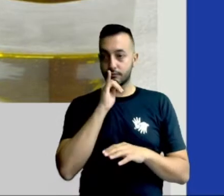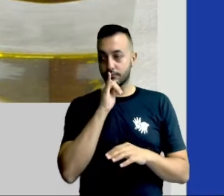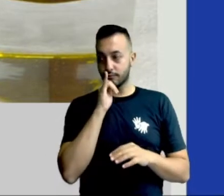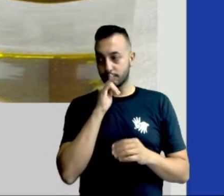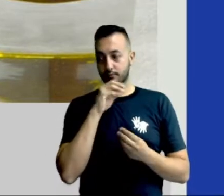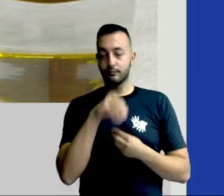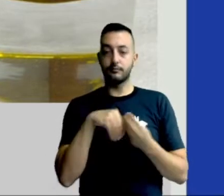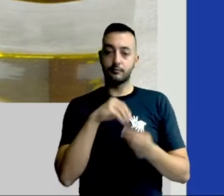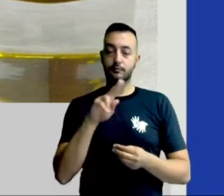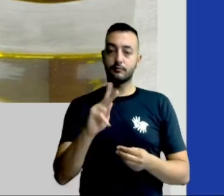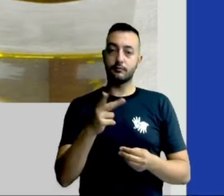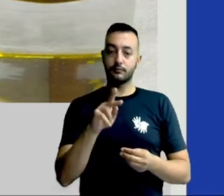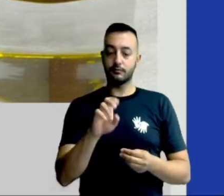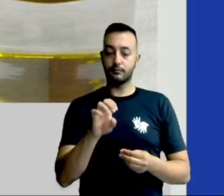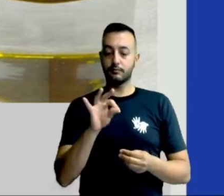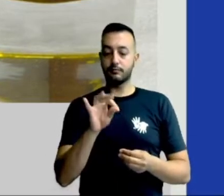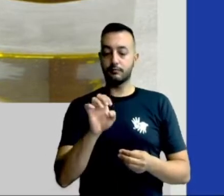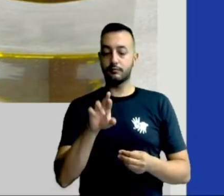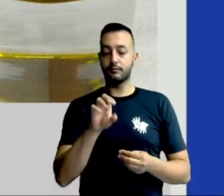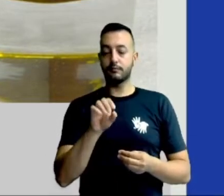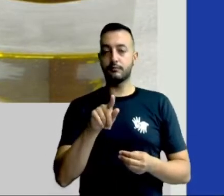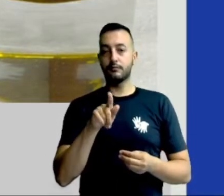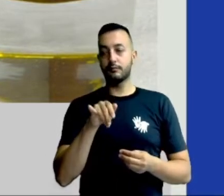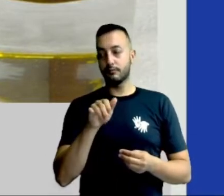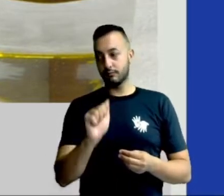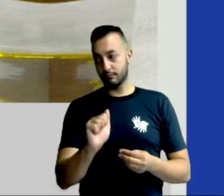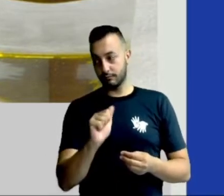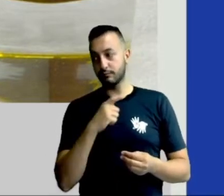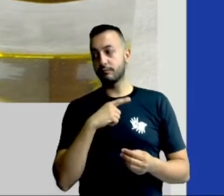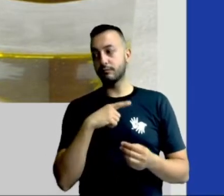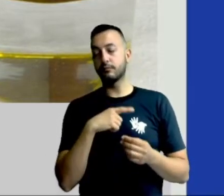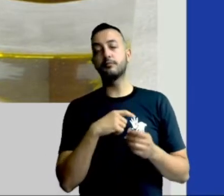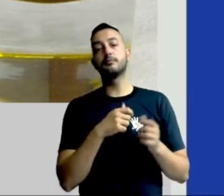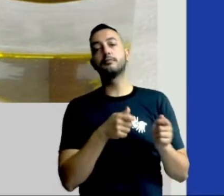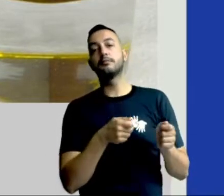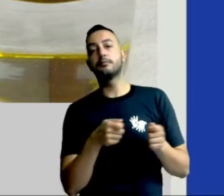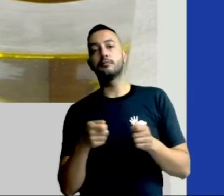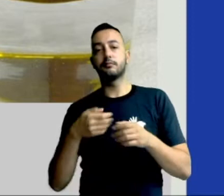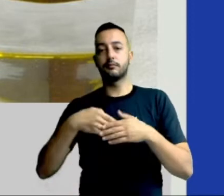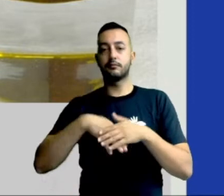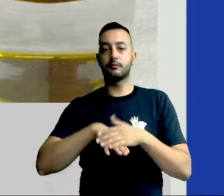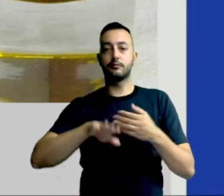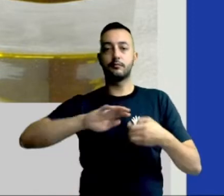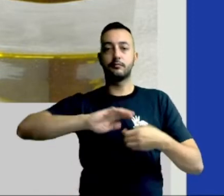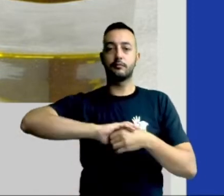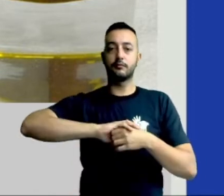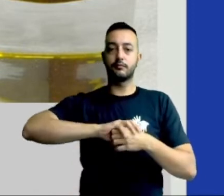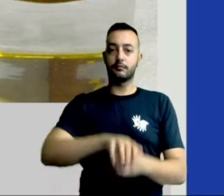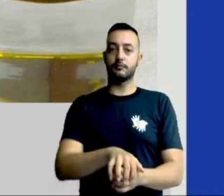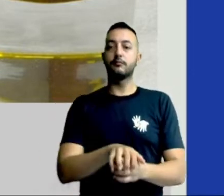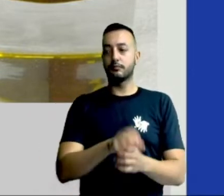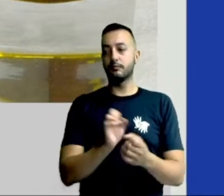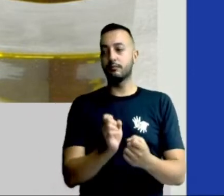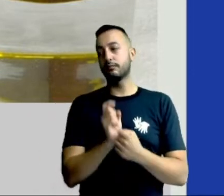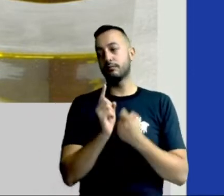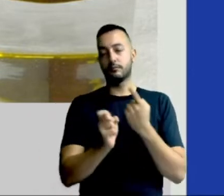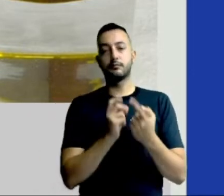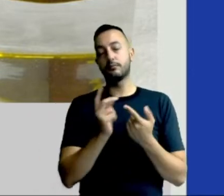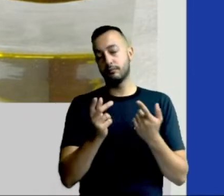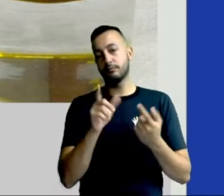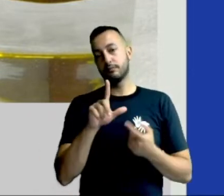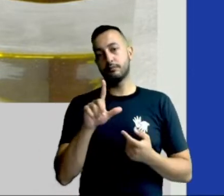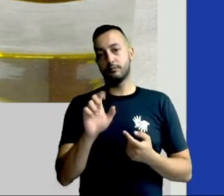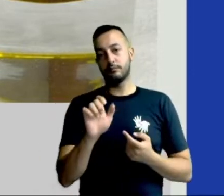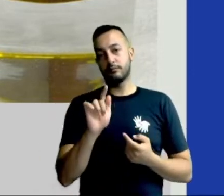de mistura heterogênea. As conservas, né, a gente consegue ver de alguns legumes.